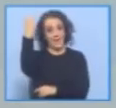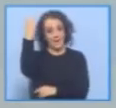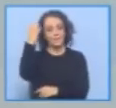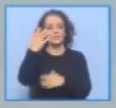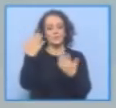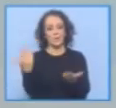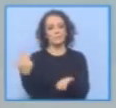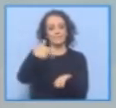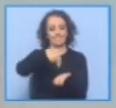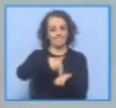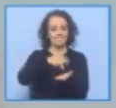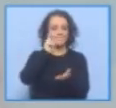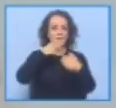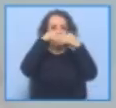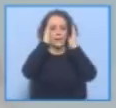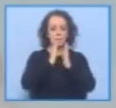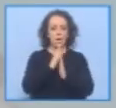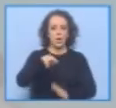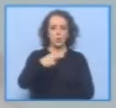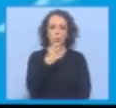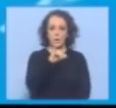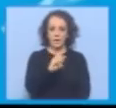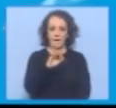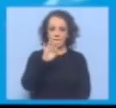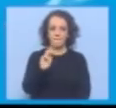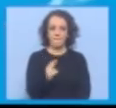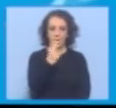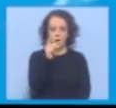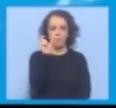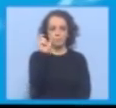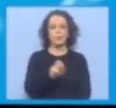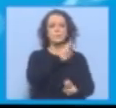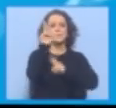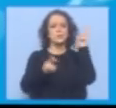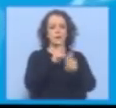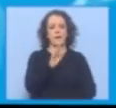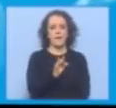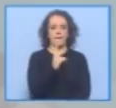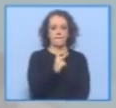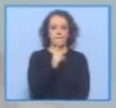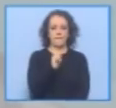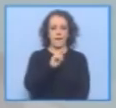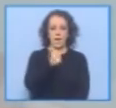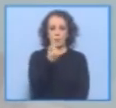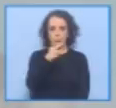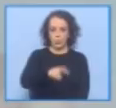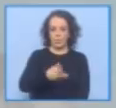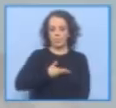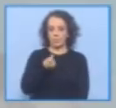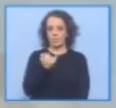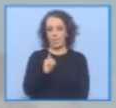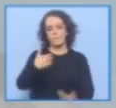com a presença hoje entre nós da irmã Núria Frau, missionária Verbum Dei, para nos ajudar na análise da liturgia